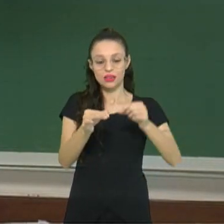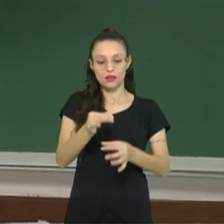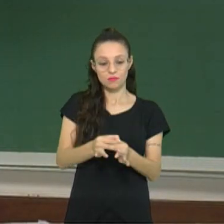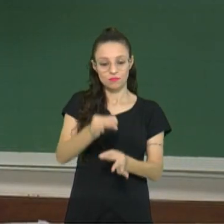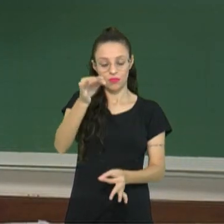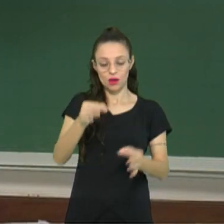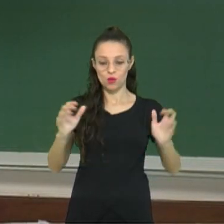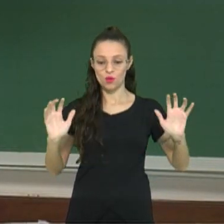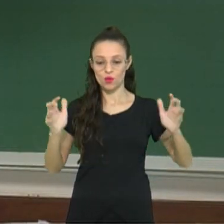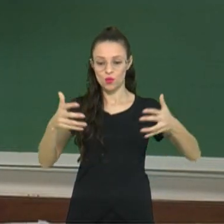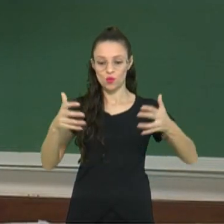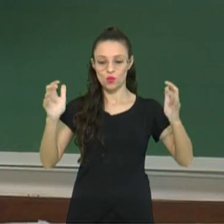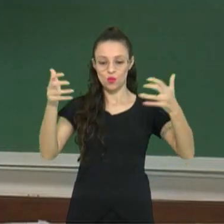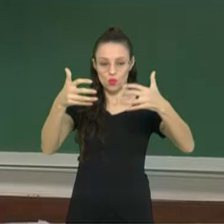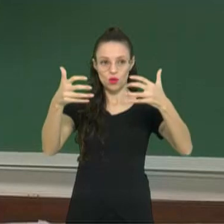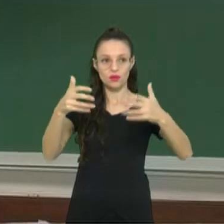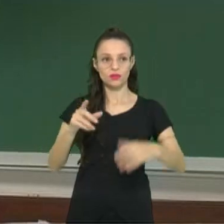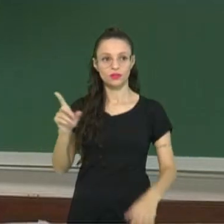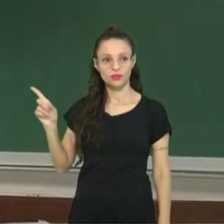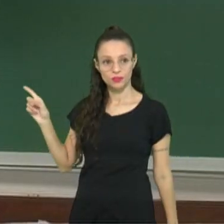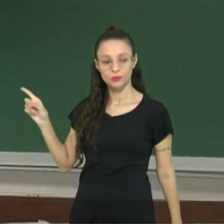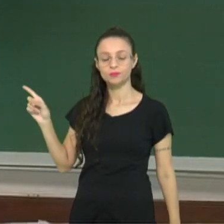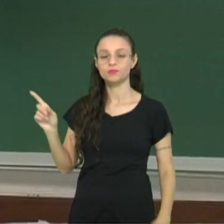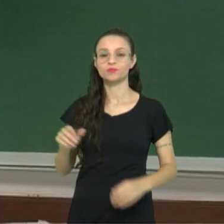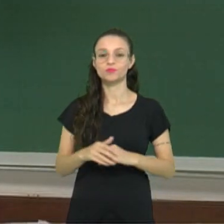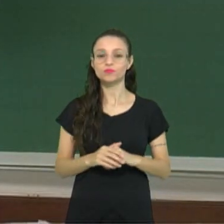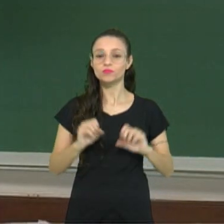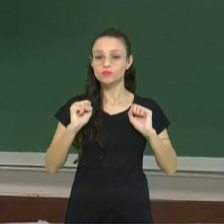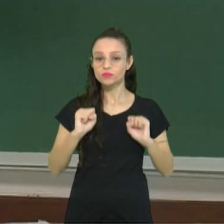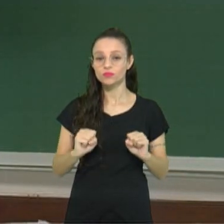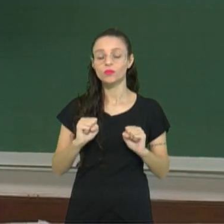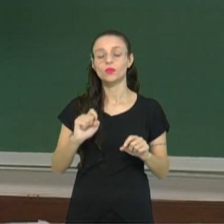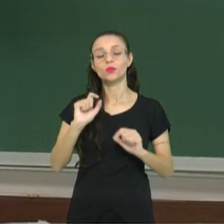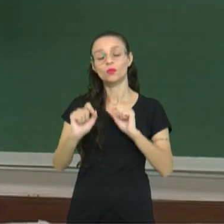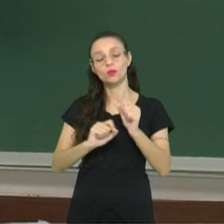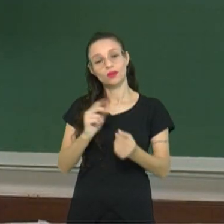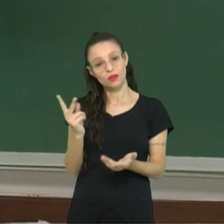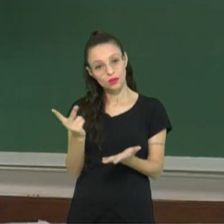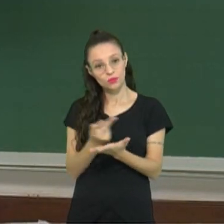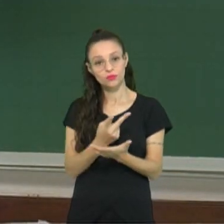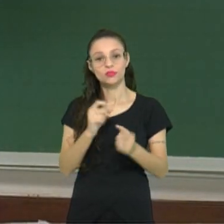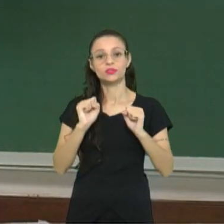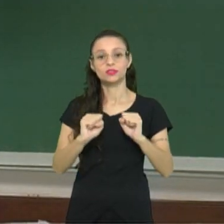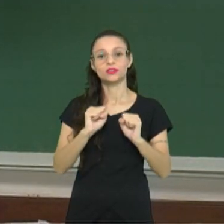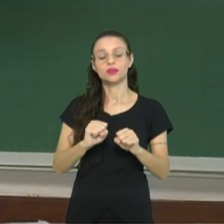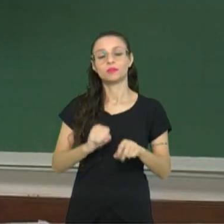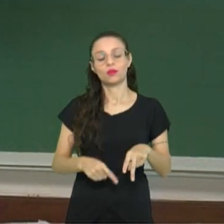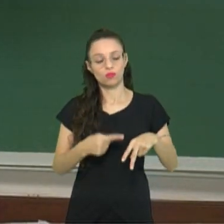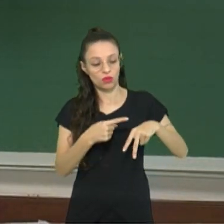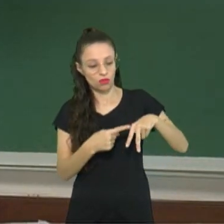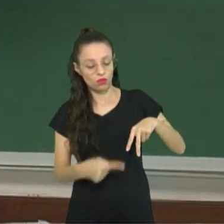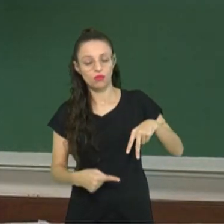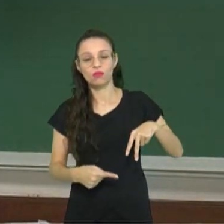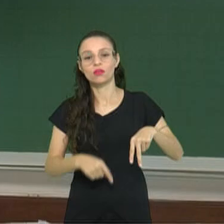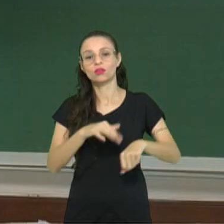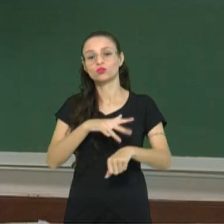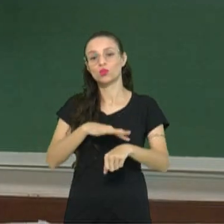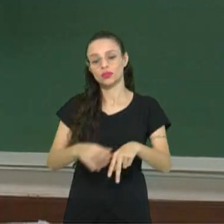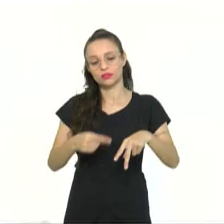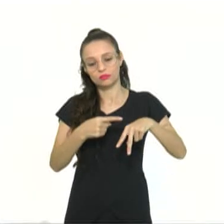que pode ser espinal ou espinhal, né? O termo mais atual é espinal, ela pode gerar a chamada poliomielite,